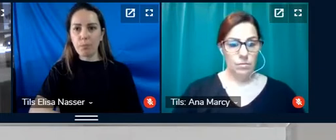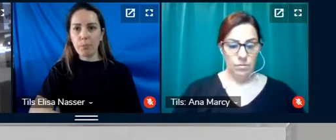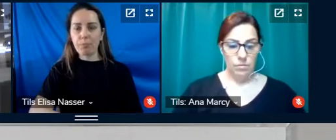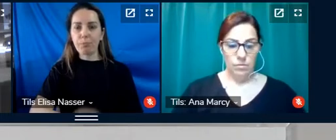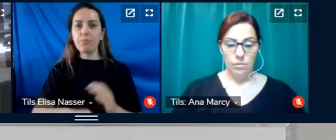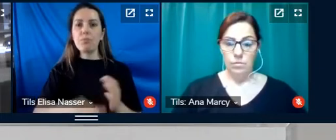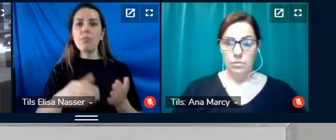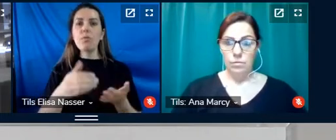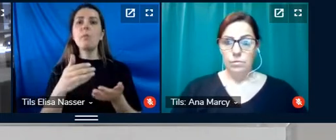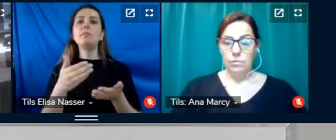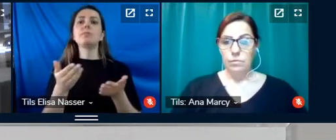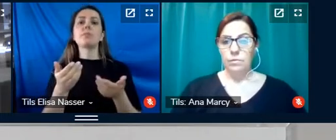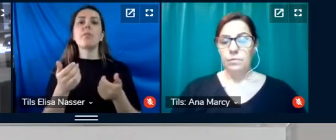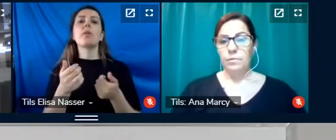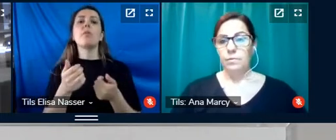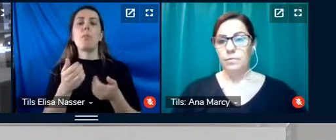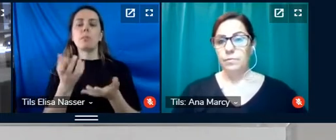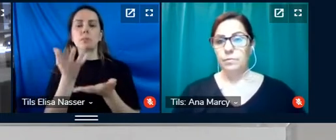Então já estamos gravando